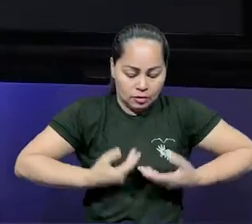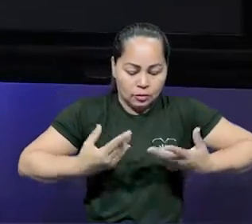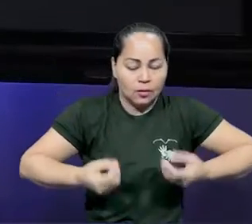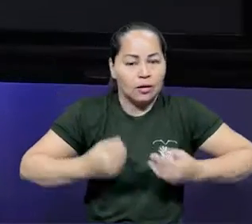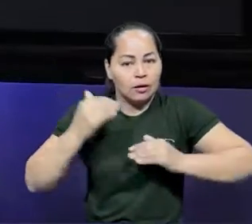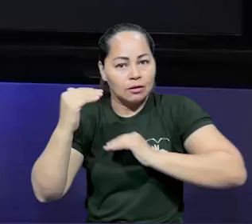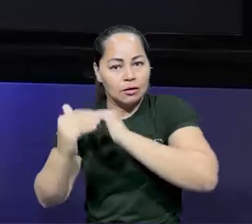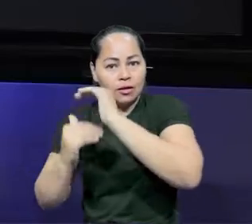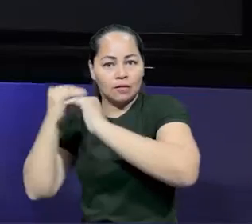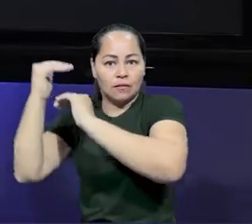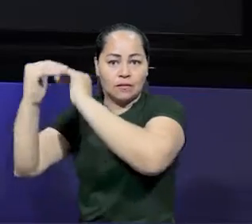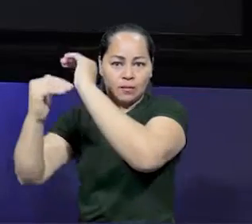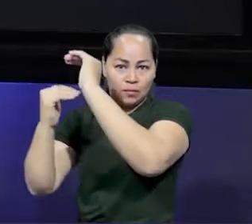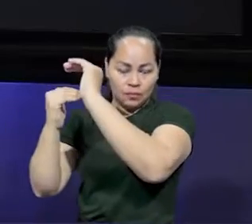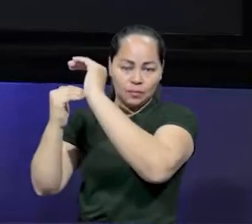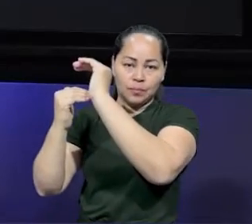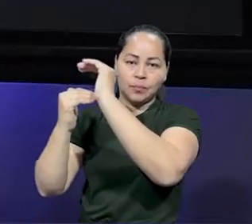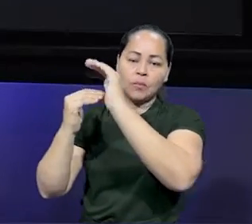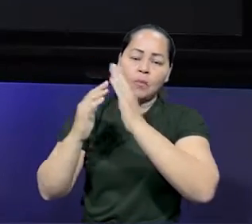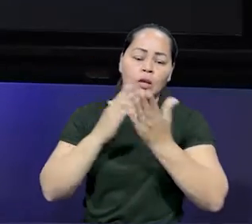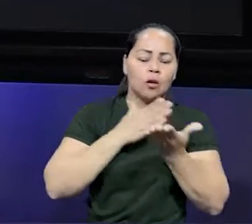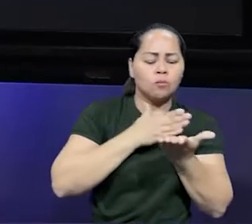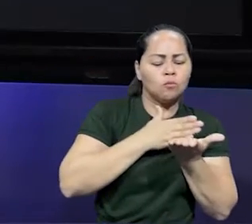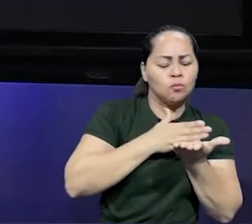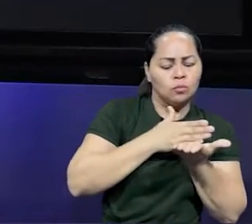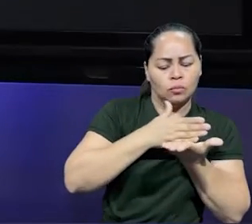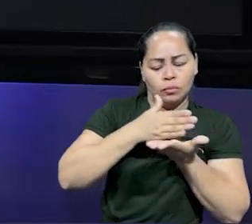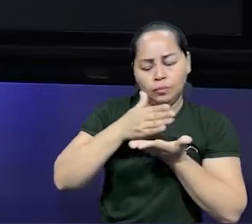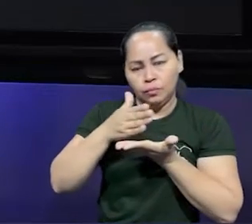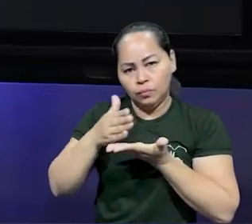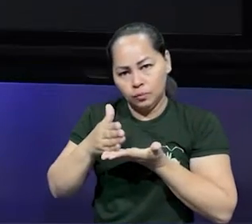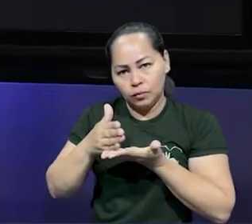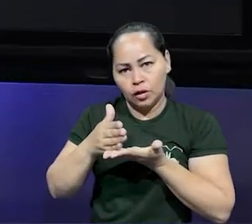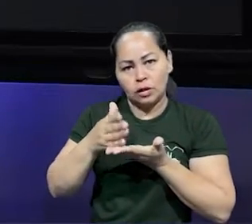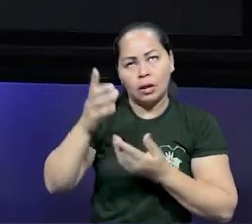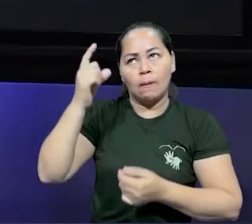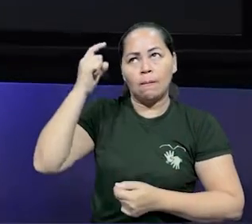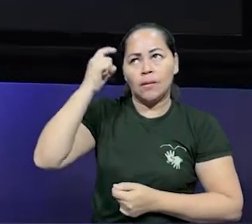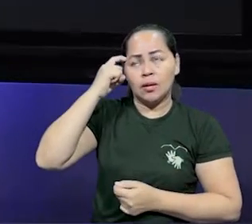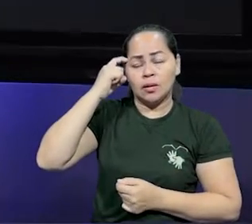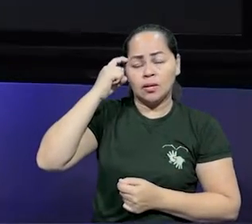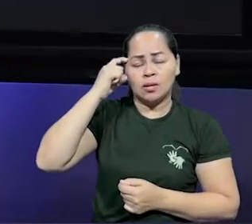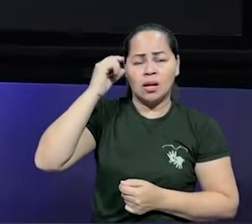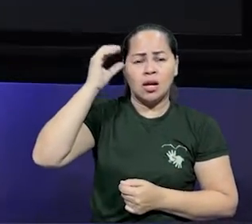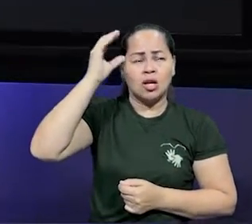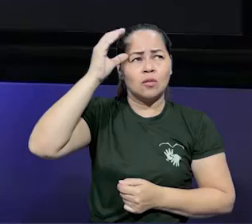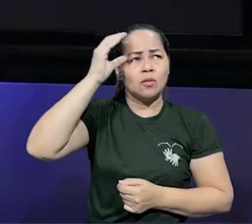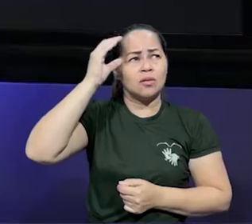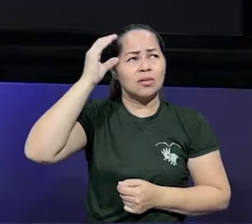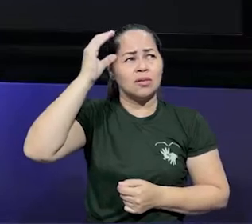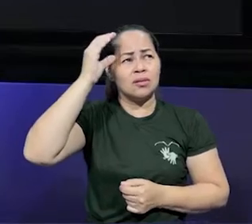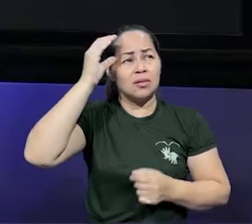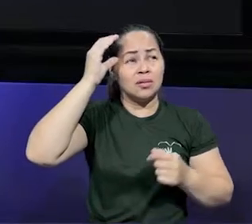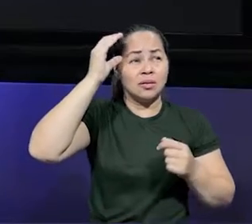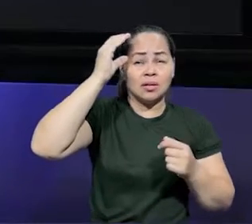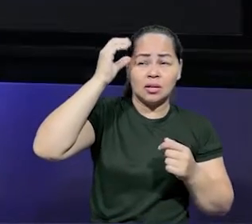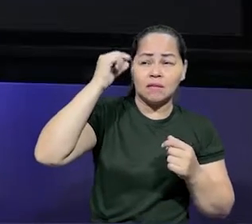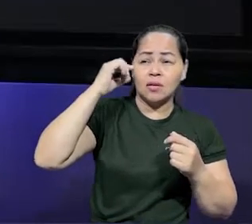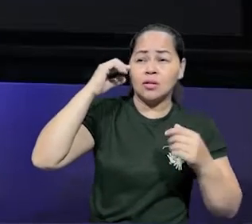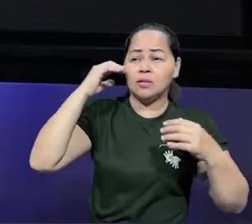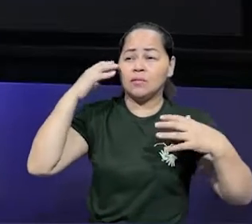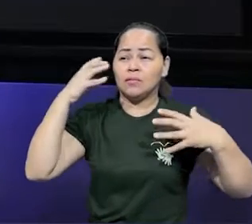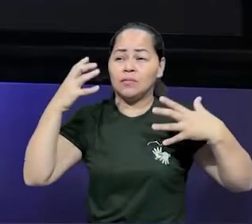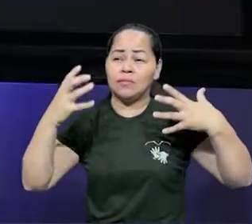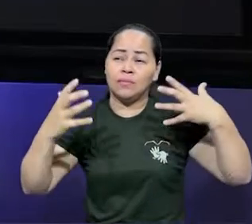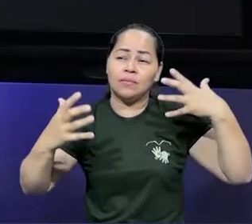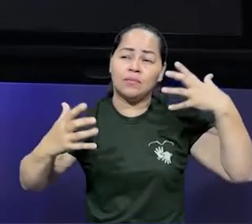desenvolvimento. Então, no estado inicial, a consciência é nebulosa, é uma massa disforme, e ela vai